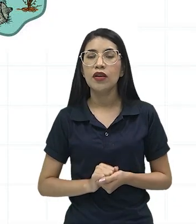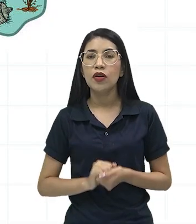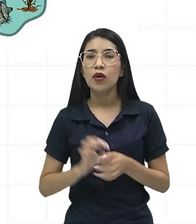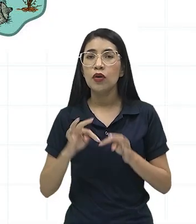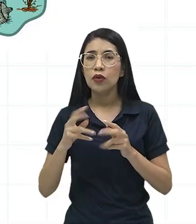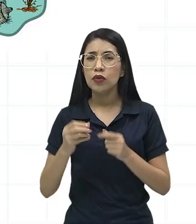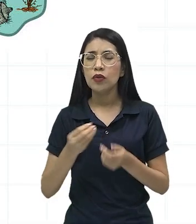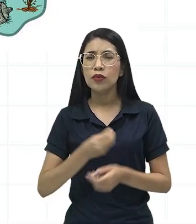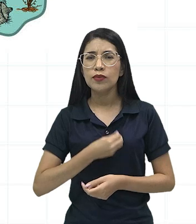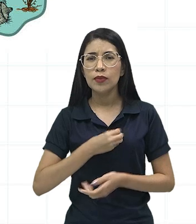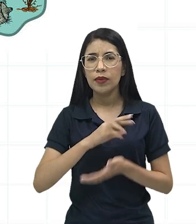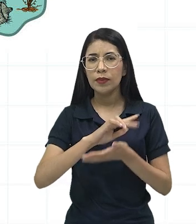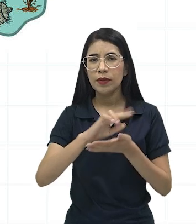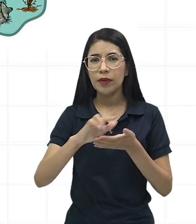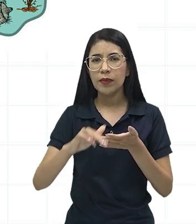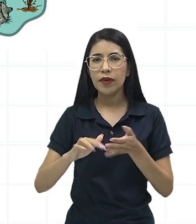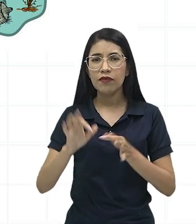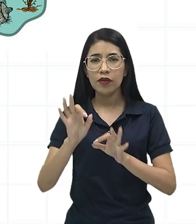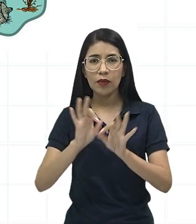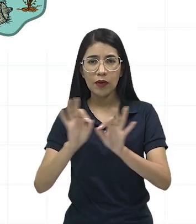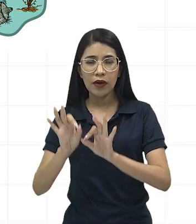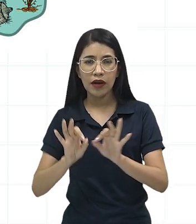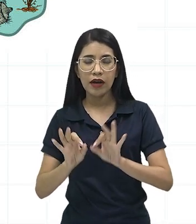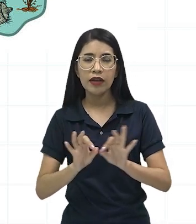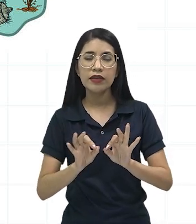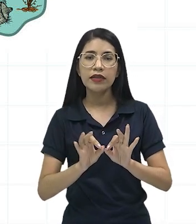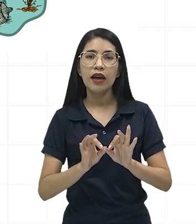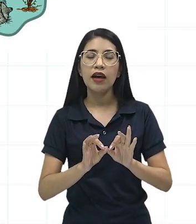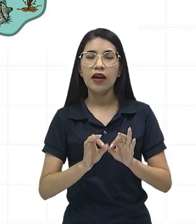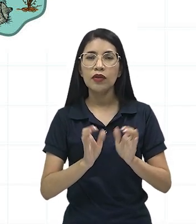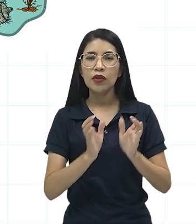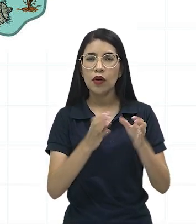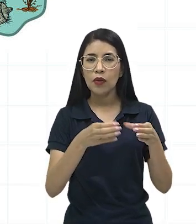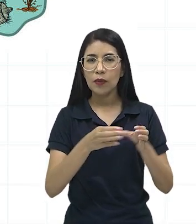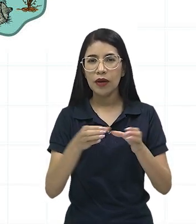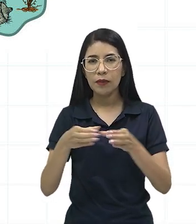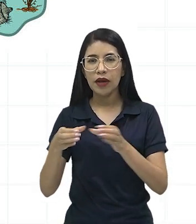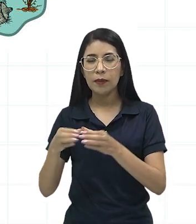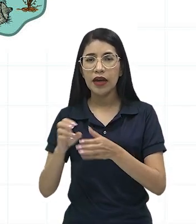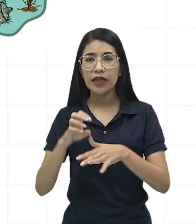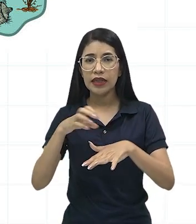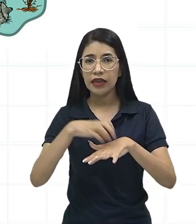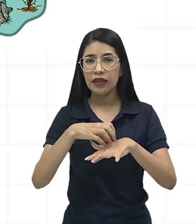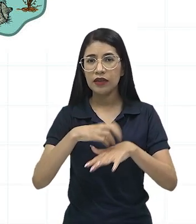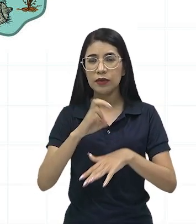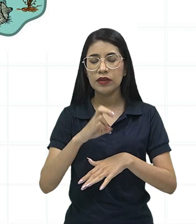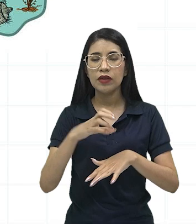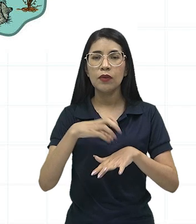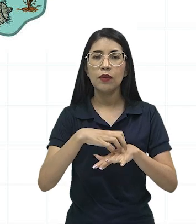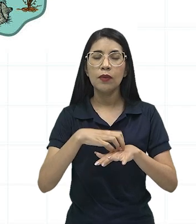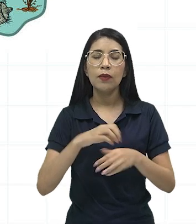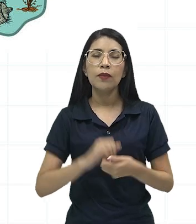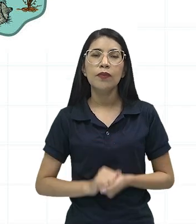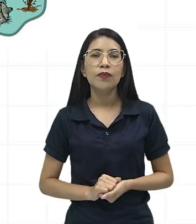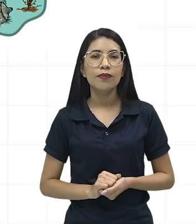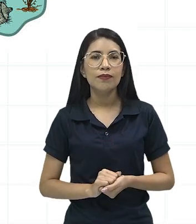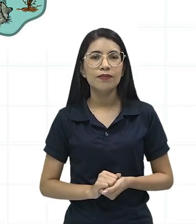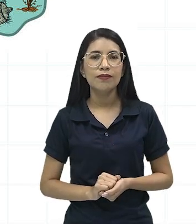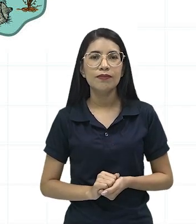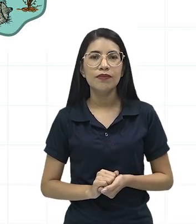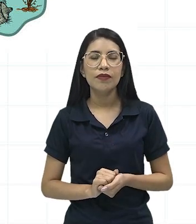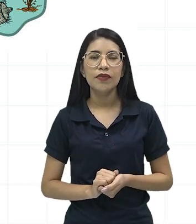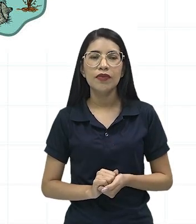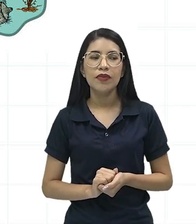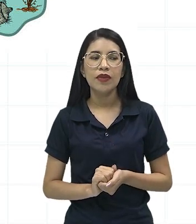os organismos vivos eles foram reunidos ou classificados em 5 reinos. É o reino Monera, que abrange todas